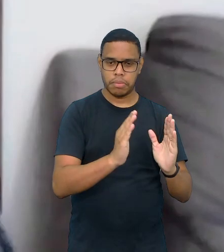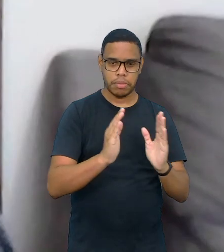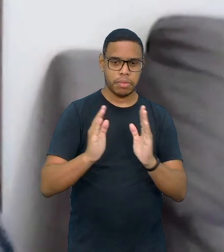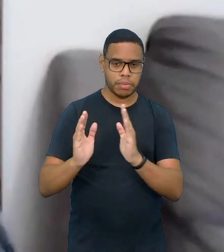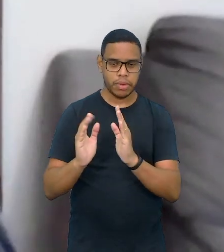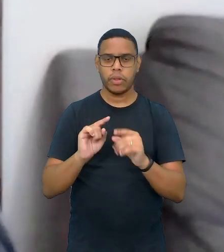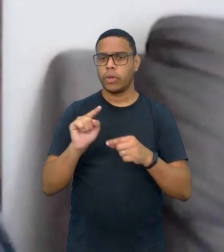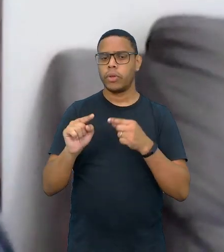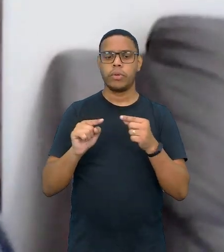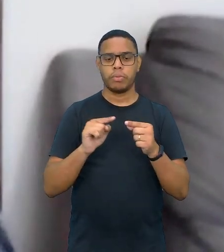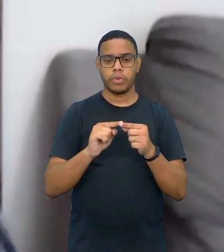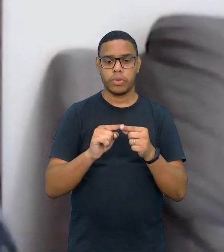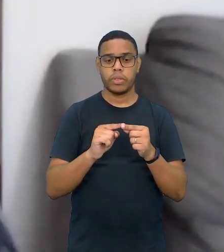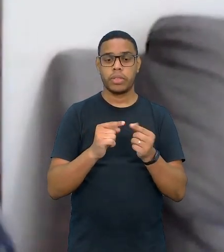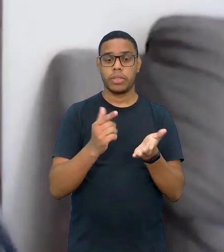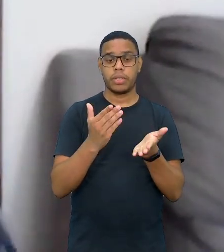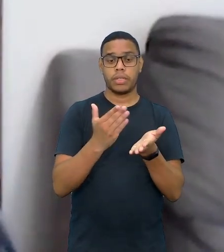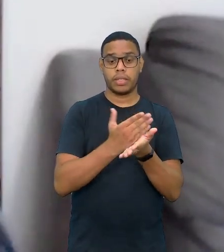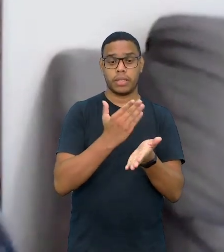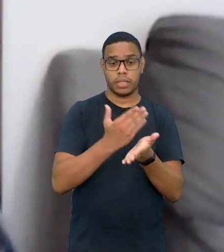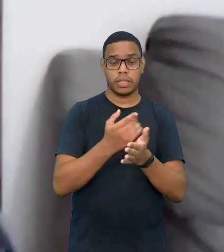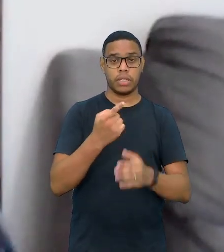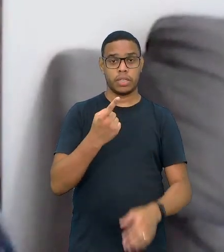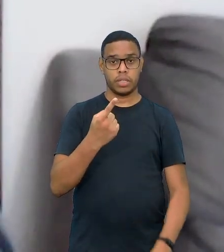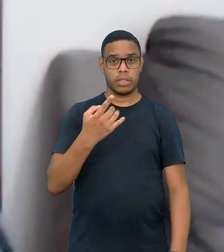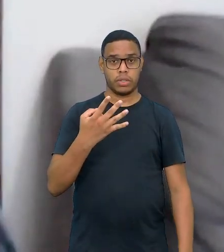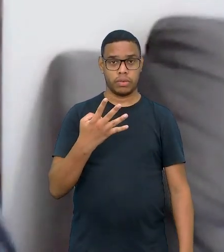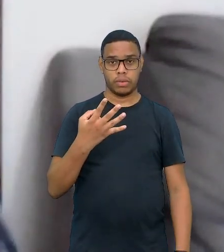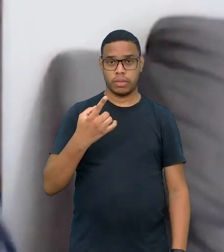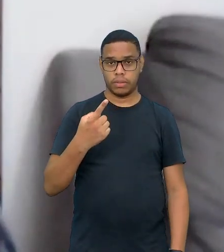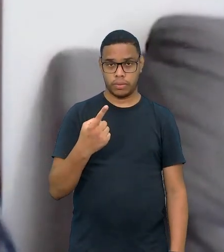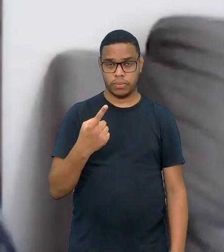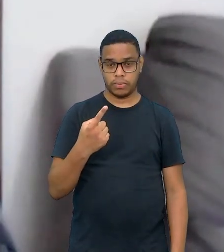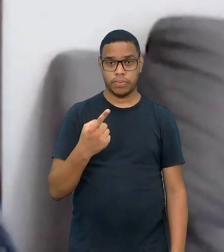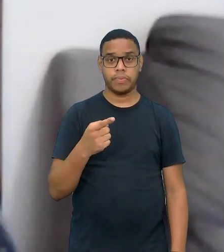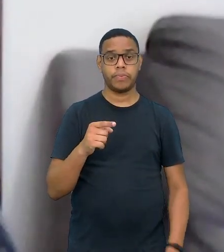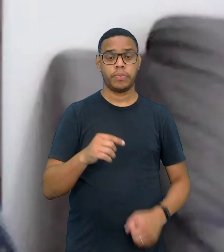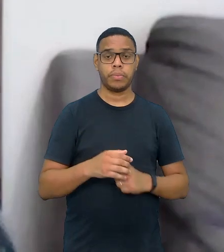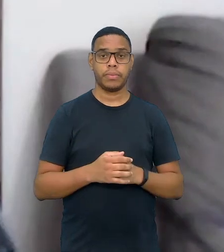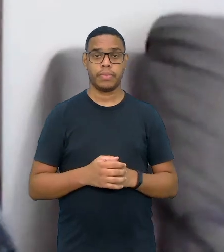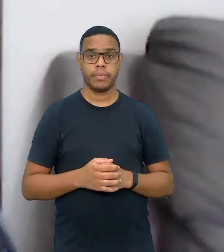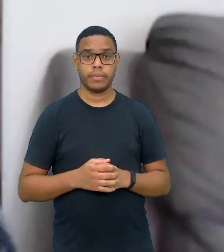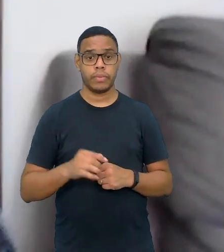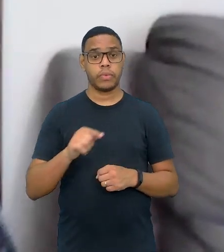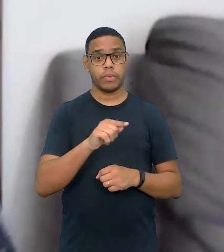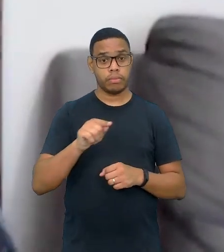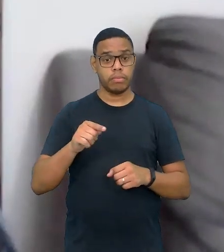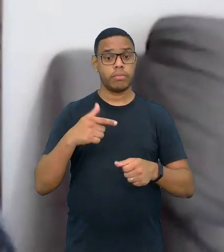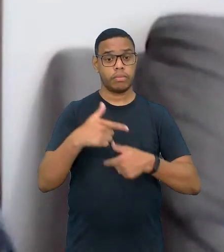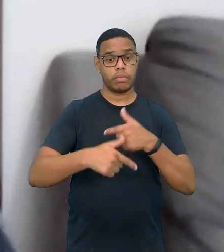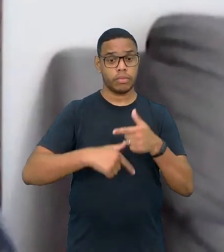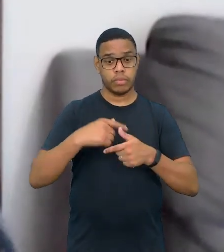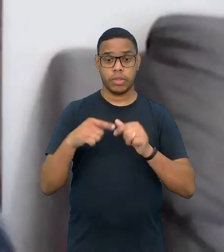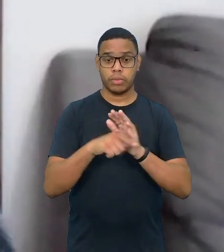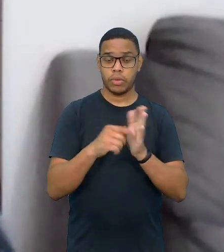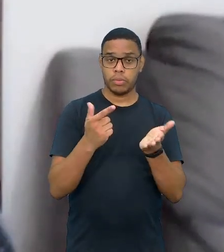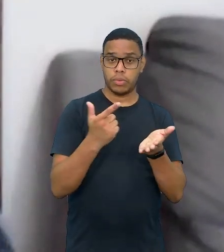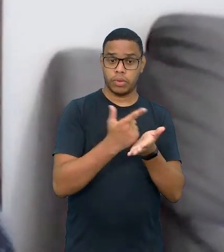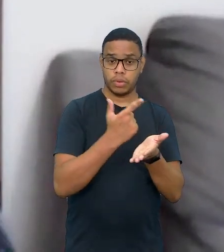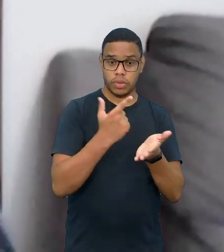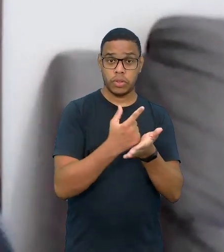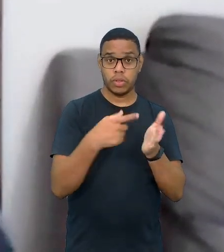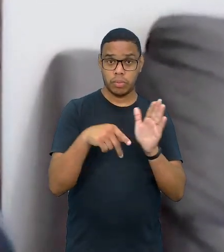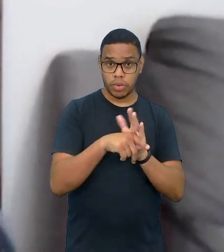que busquem aí a partir da página 141. Caso vocês estejam trabalhando com o caderno